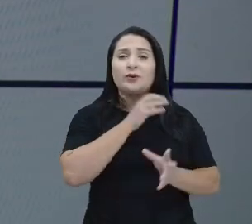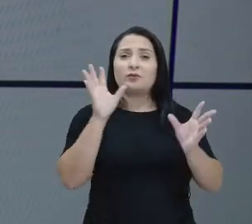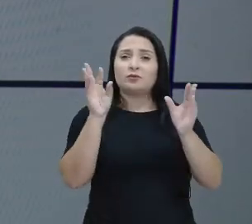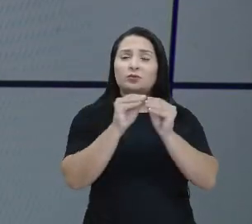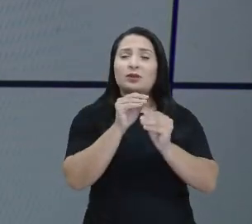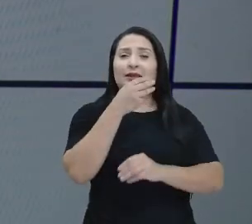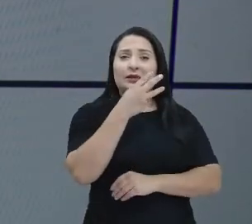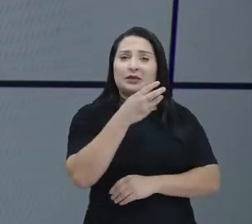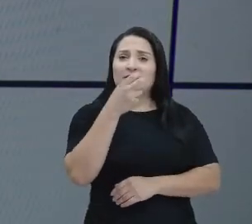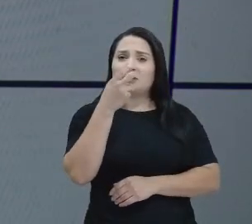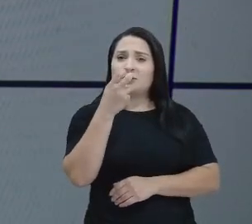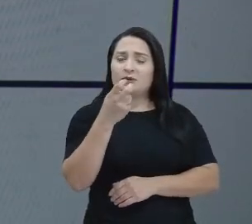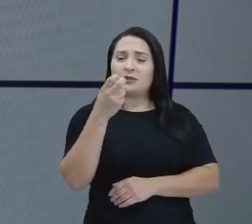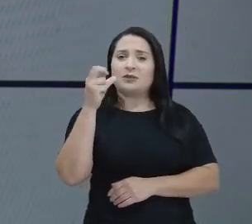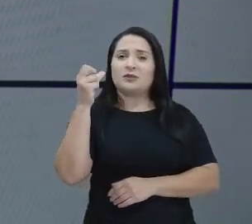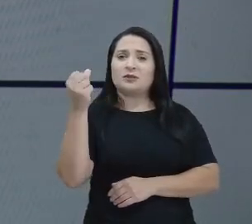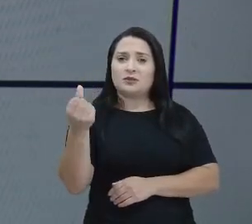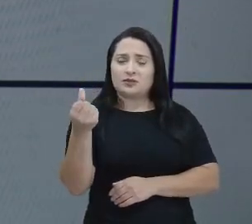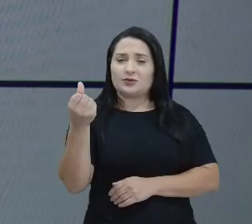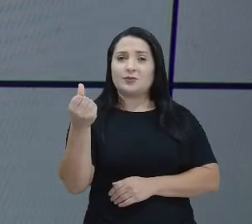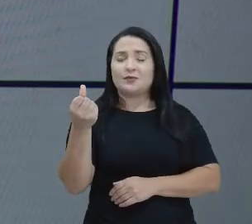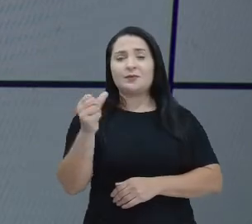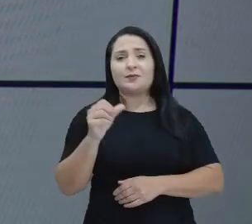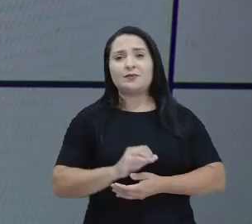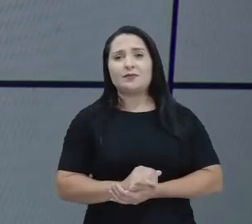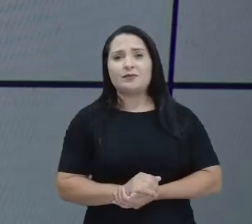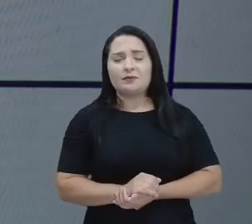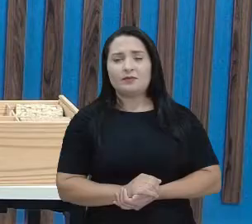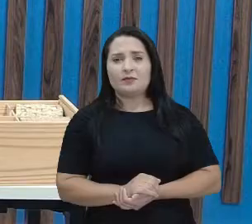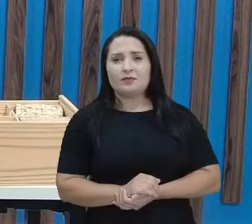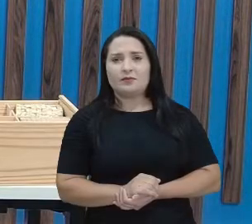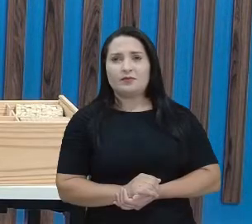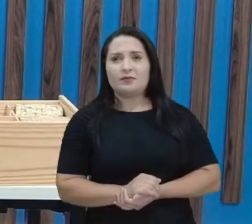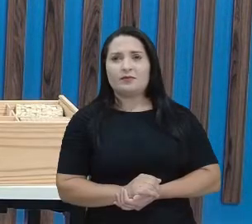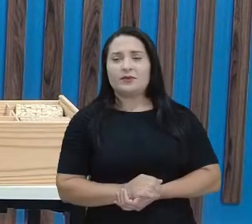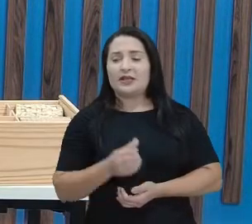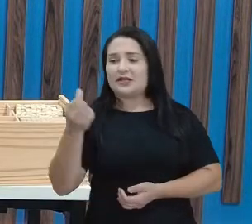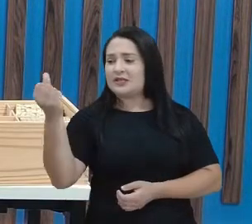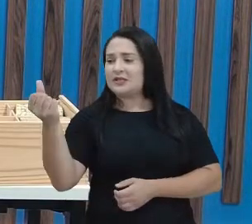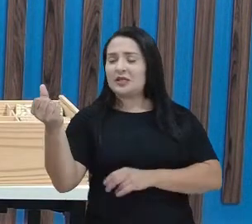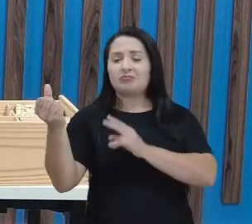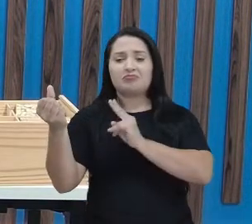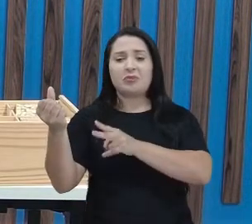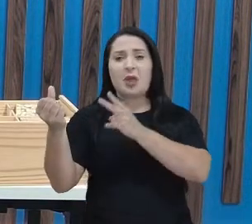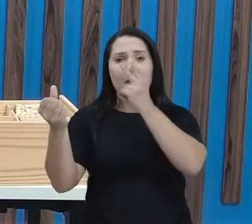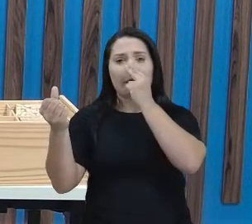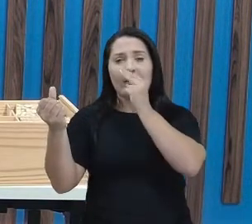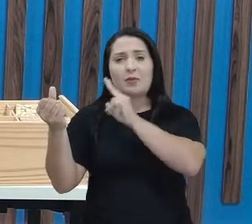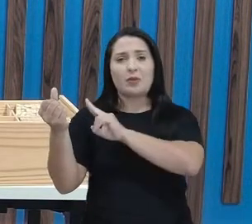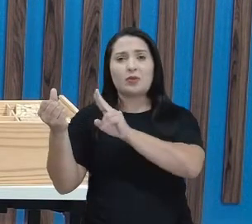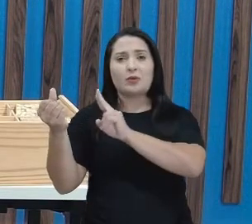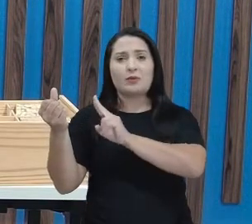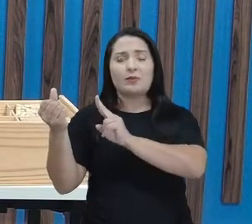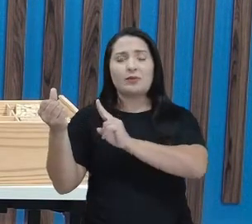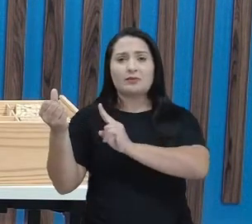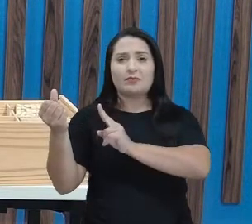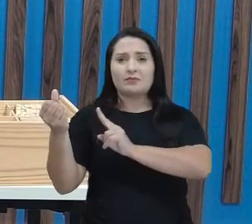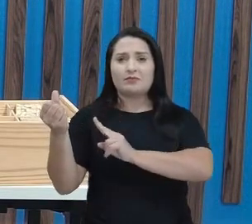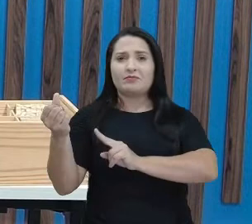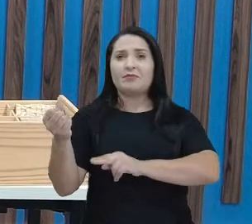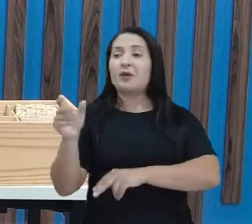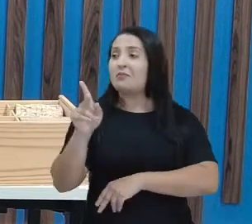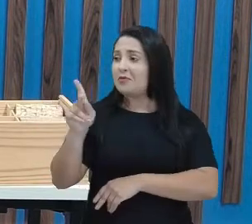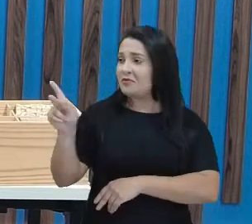tenho 356. Aí nós temos aí o 6 que não mudou o nome, né, professora Iris? Professora Iris acertou,